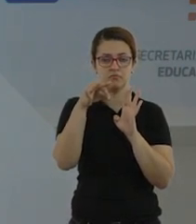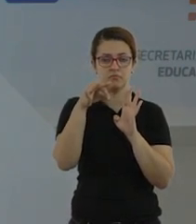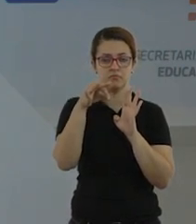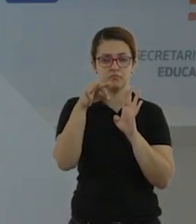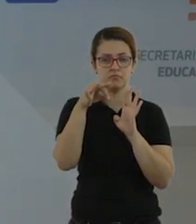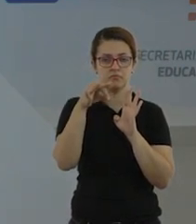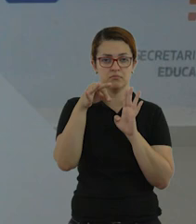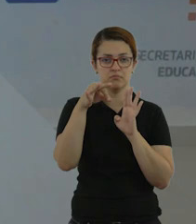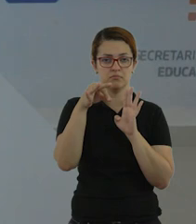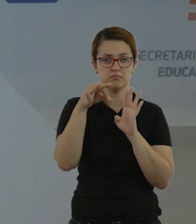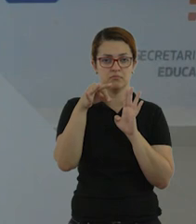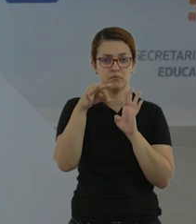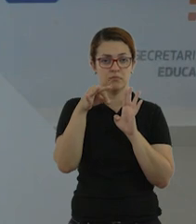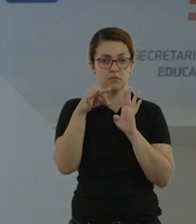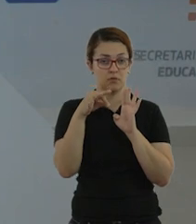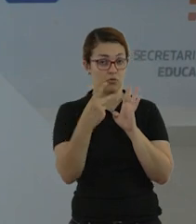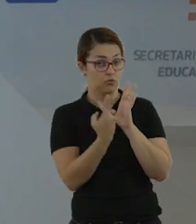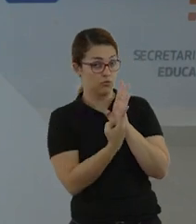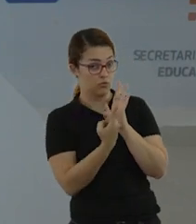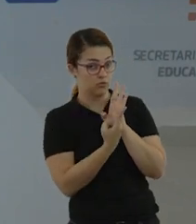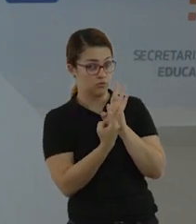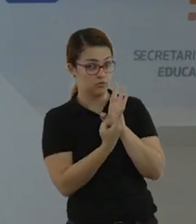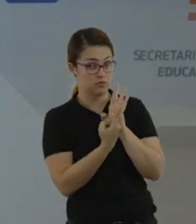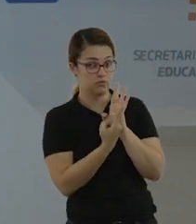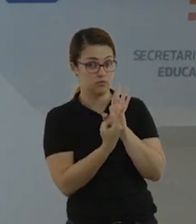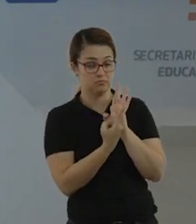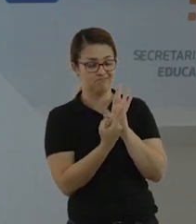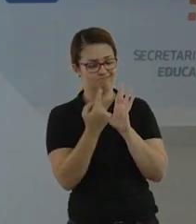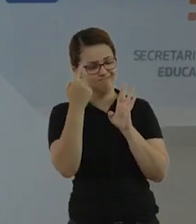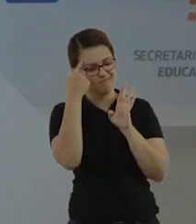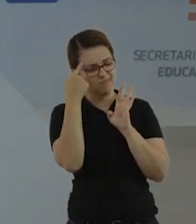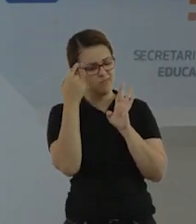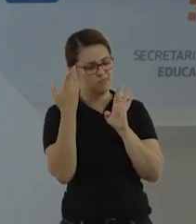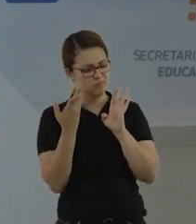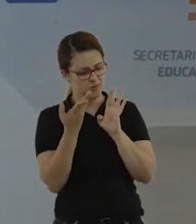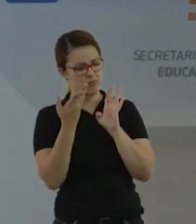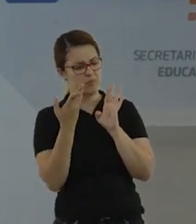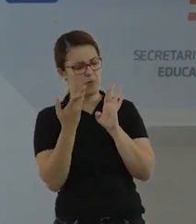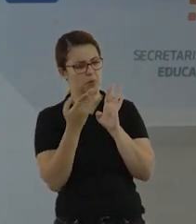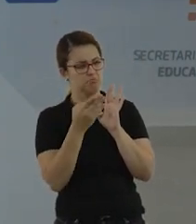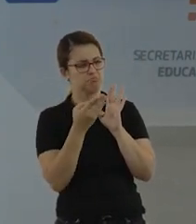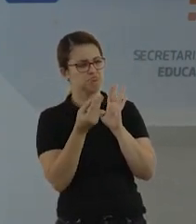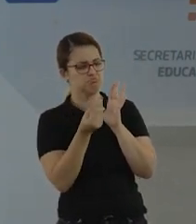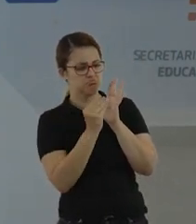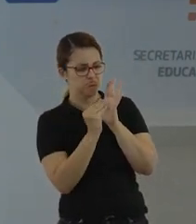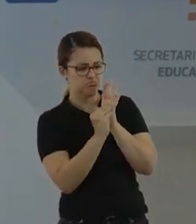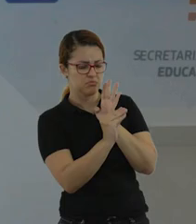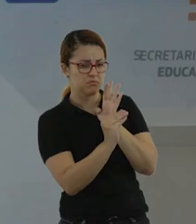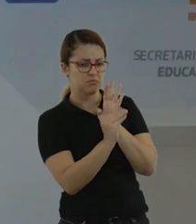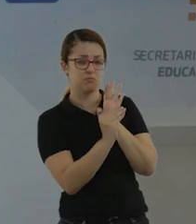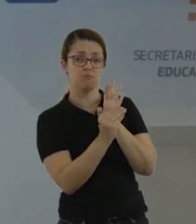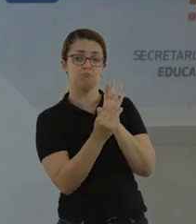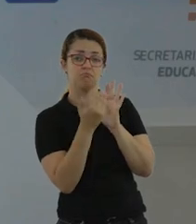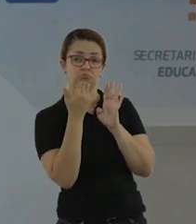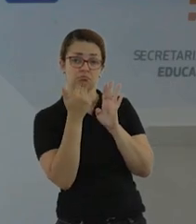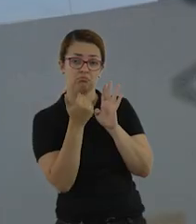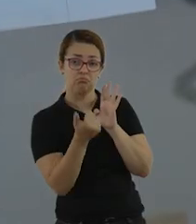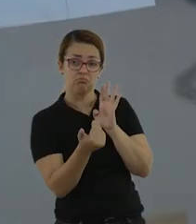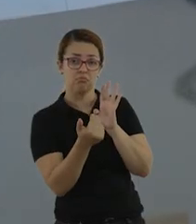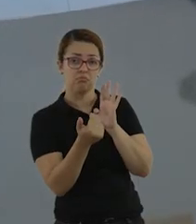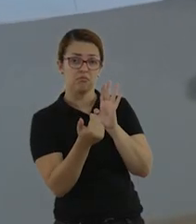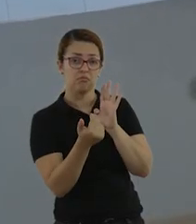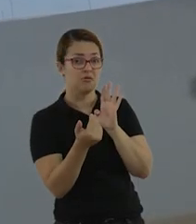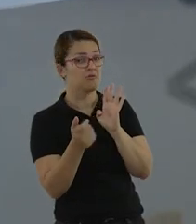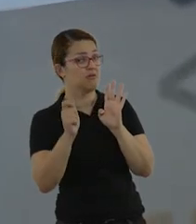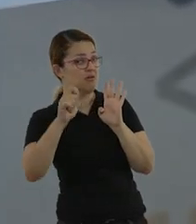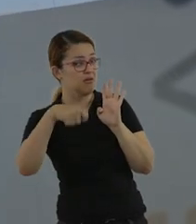E eu peguei o número 2. E vamos pensar novamente em qual ordem eu posso colocar esse número que vai me